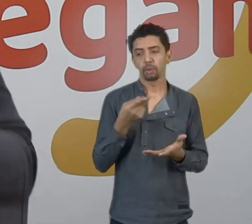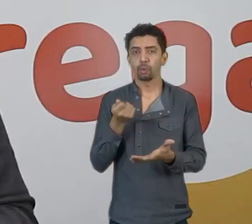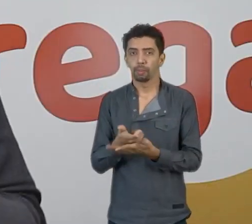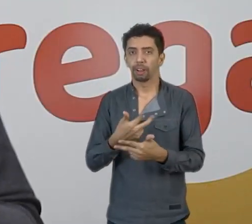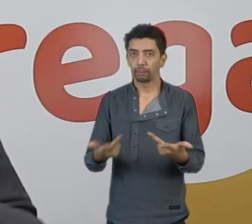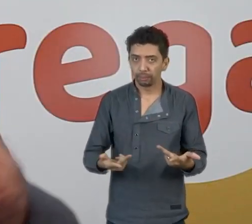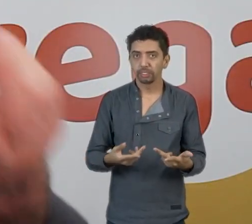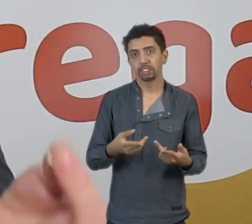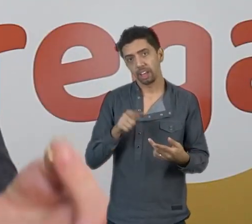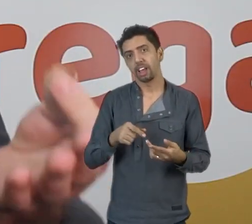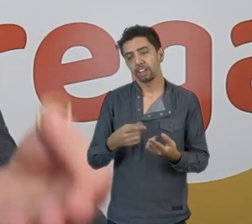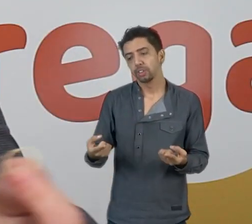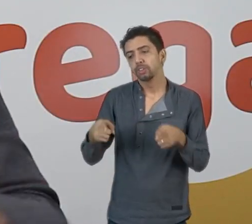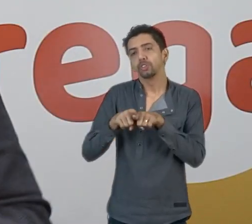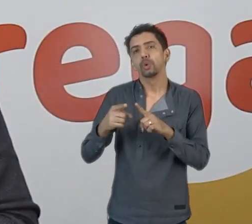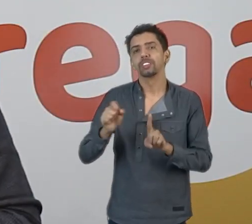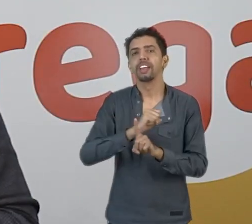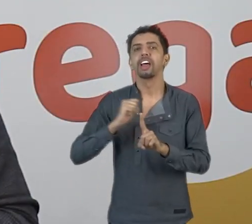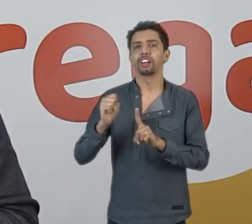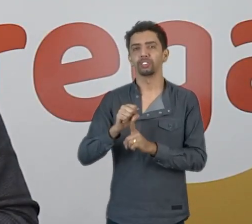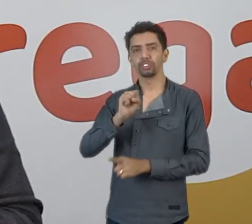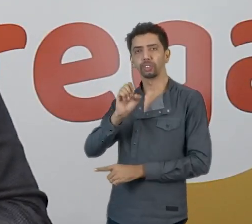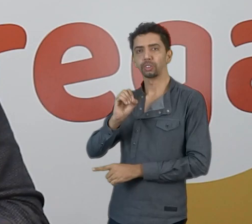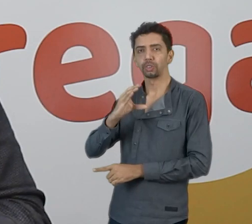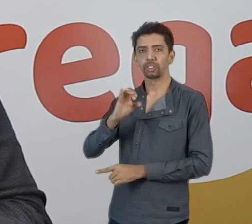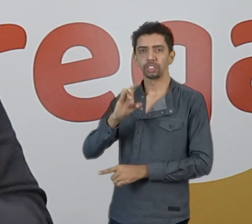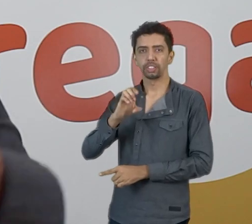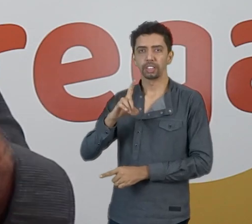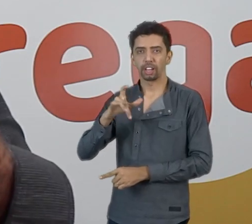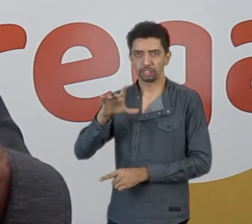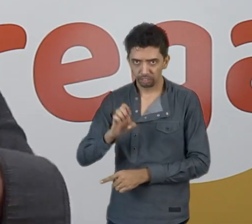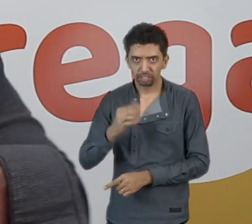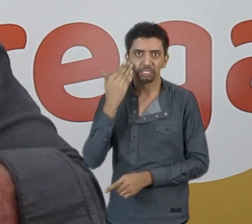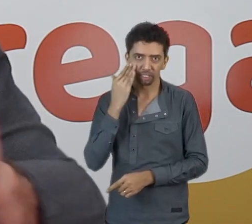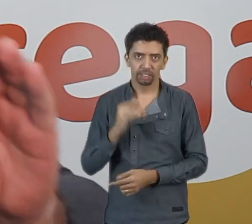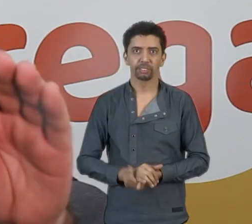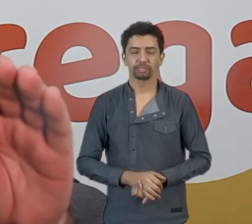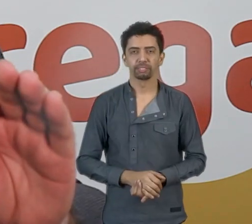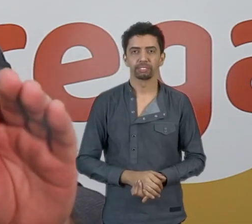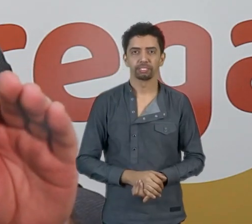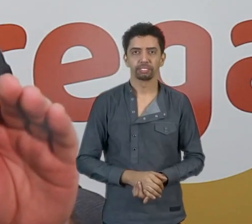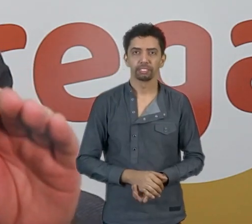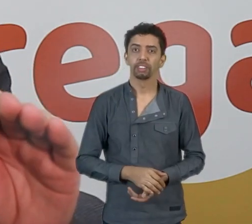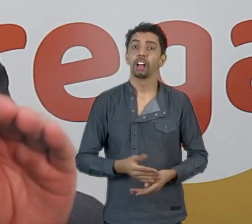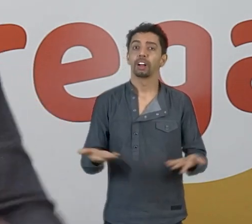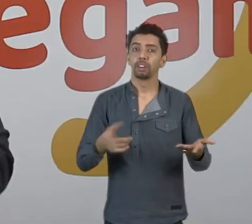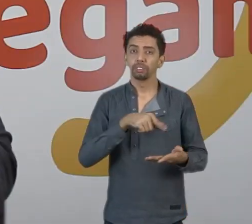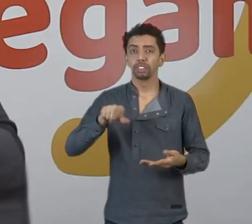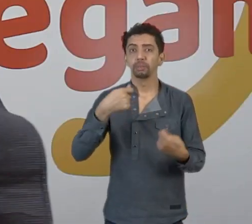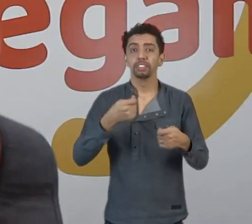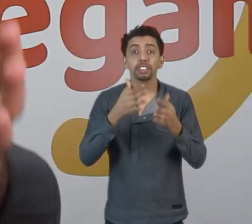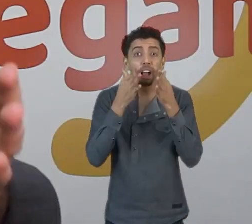sociedade a mesma coisa na união entre duas pessoas se a gente estabelece a regra do jogo tudo fica muito mais